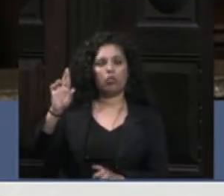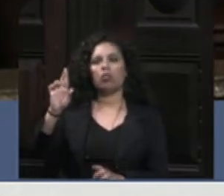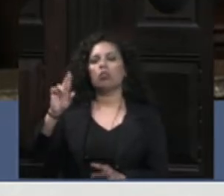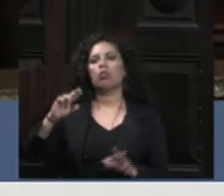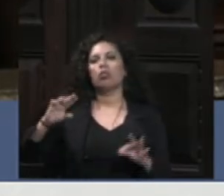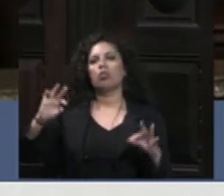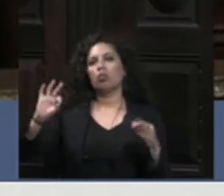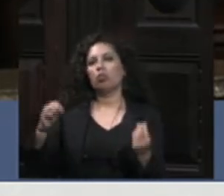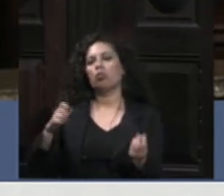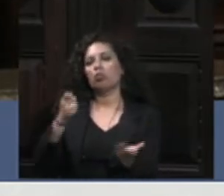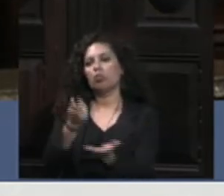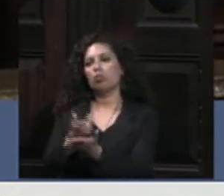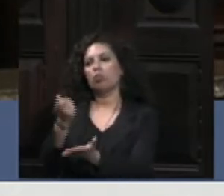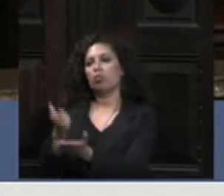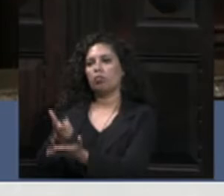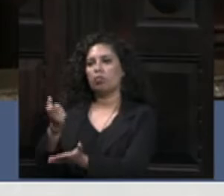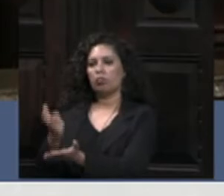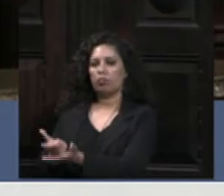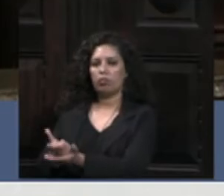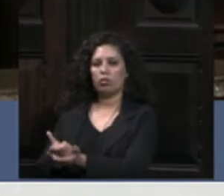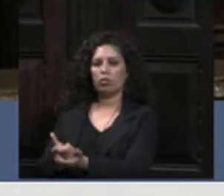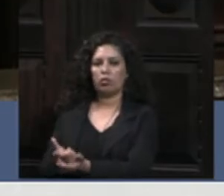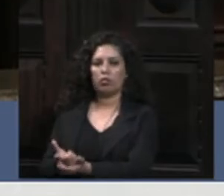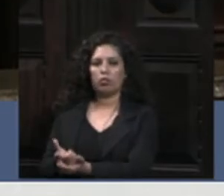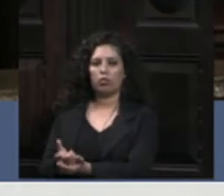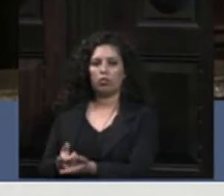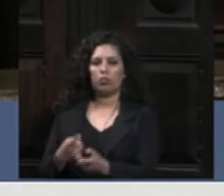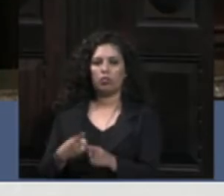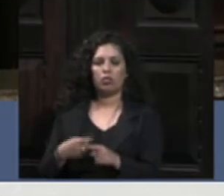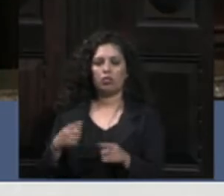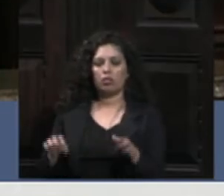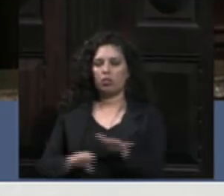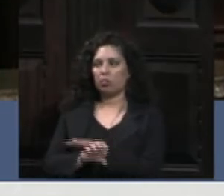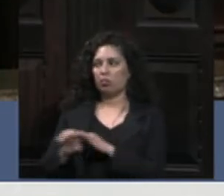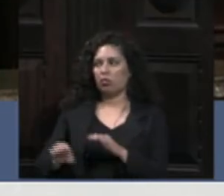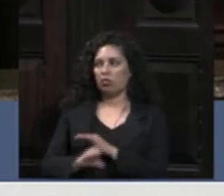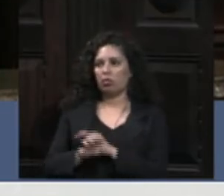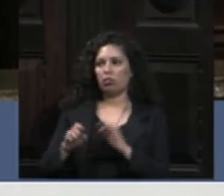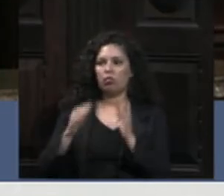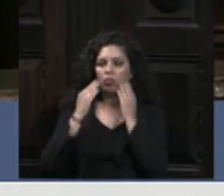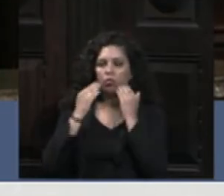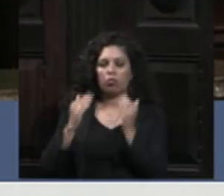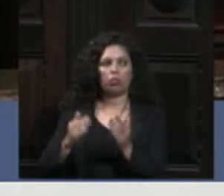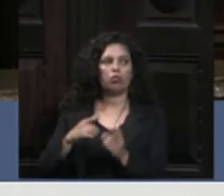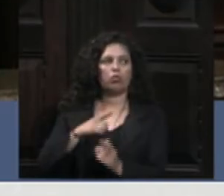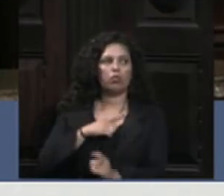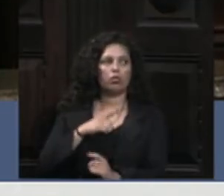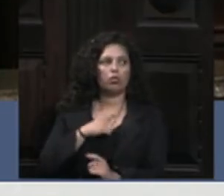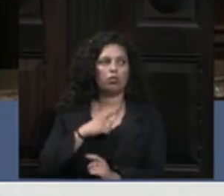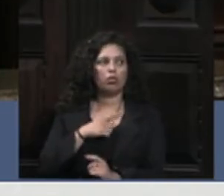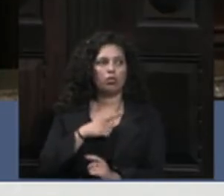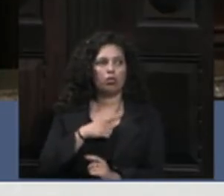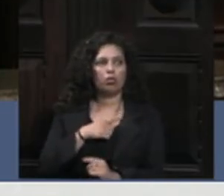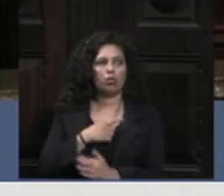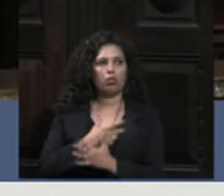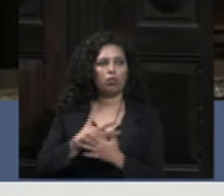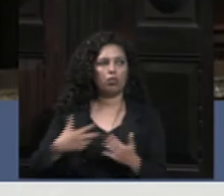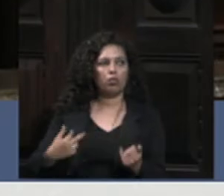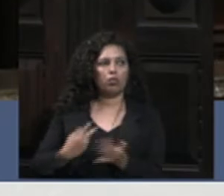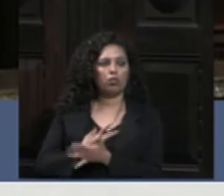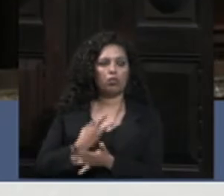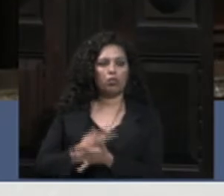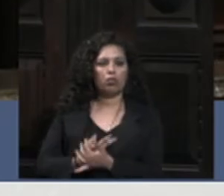tudo que foi gasto para que esta empresa funcionasse. Existe improbidade administrativa